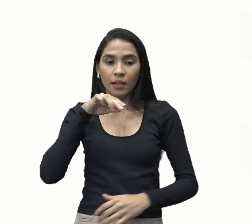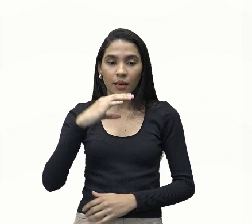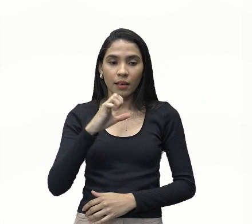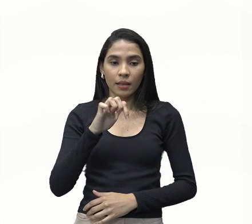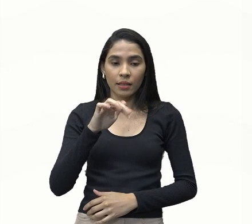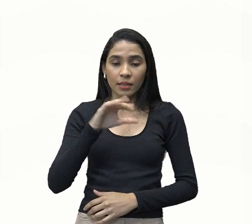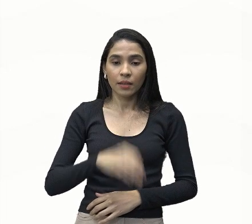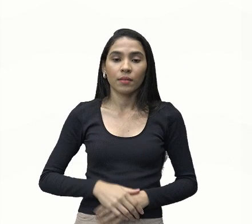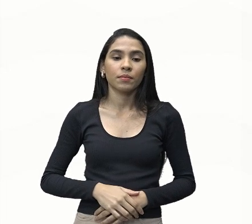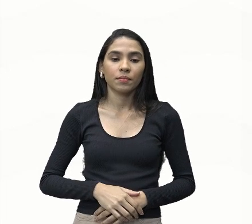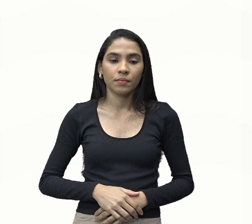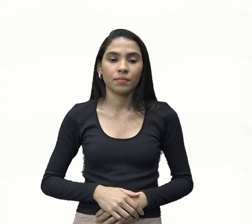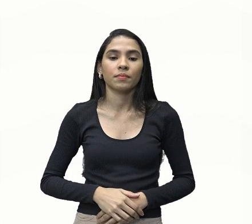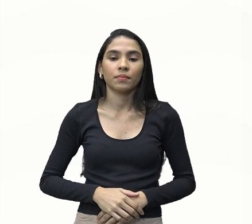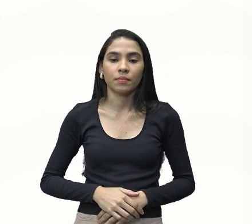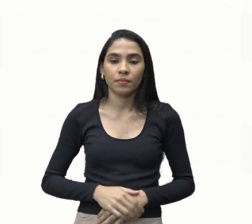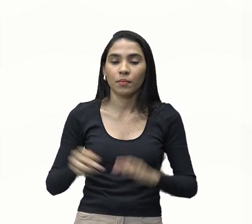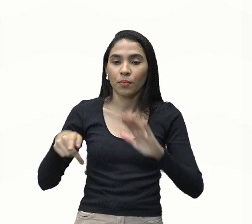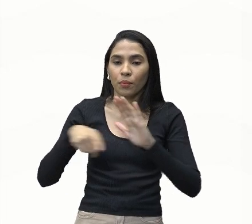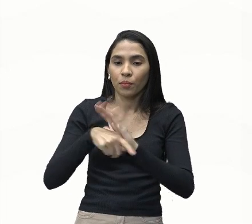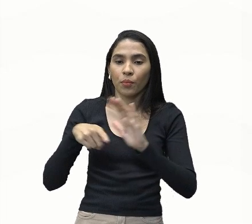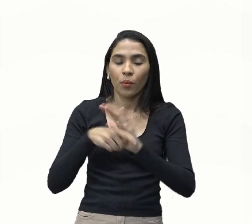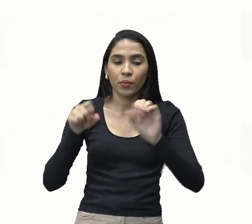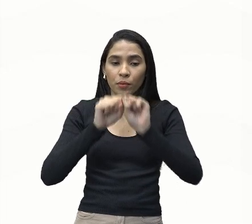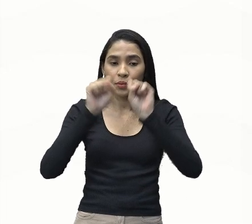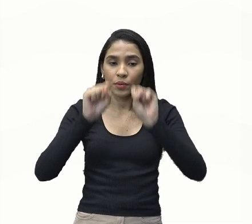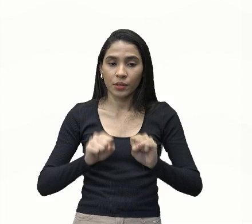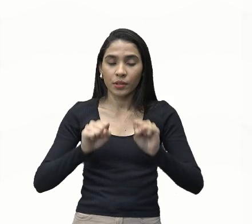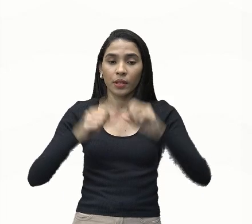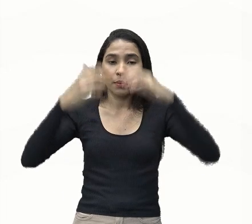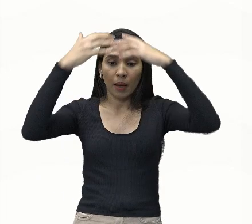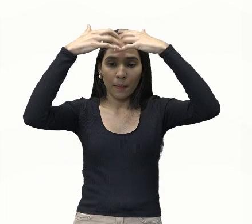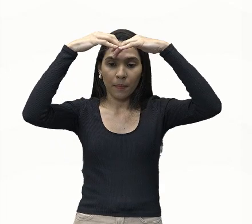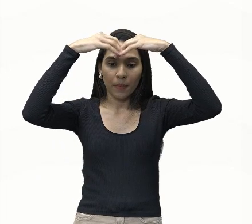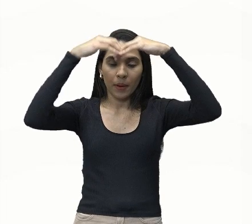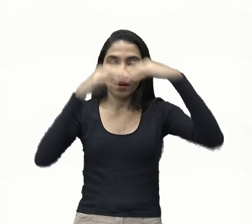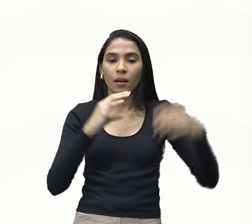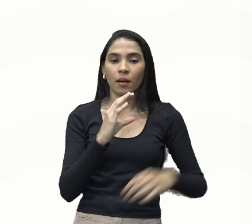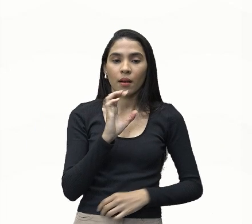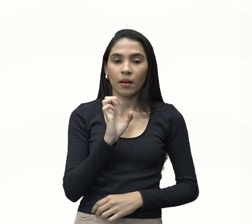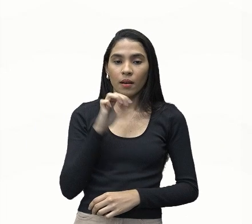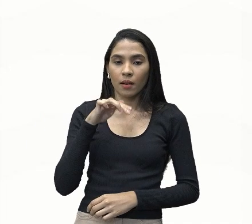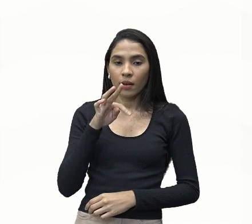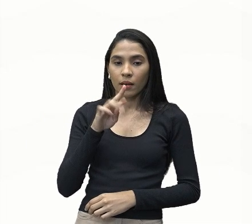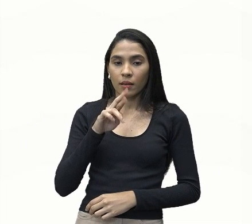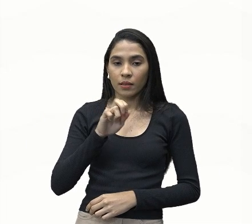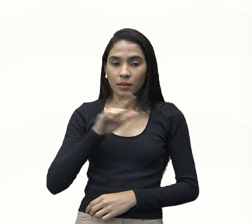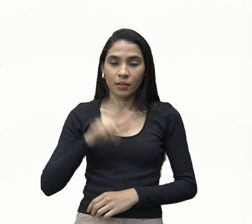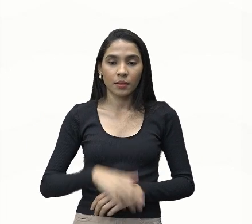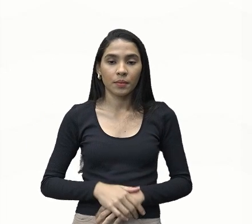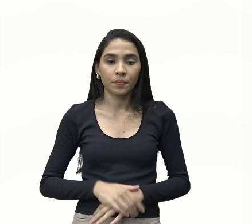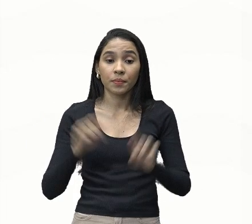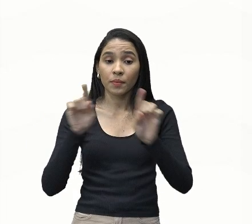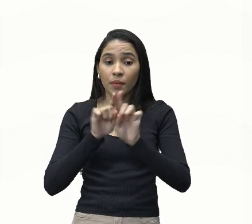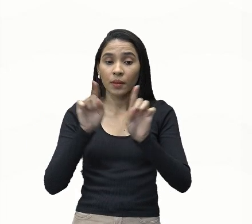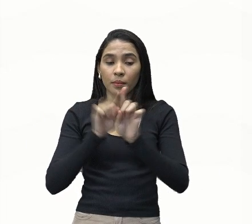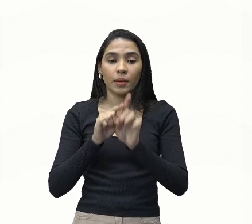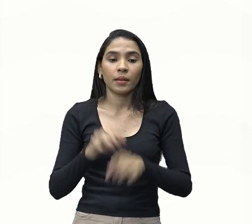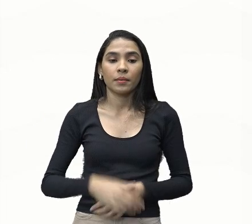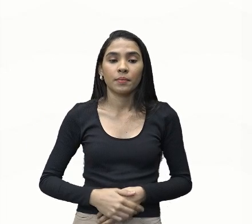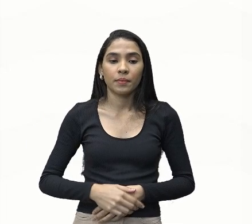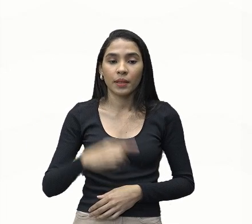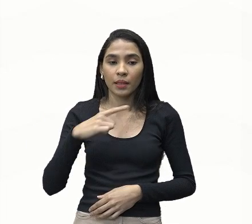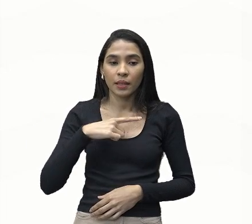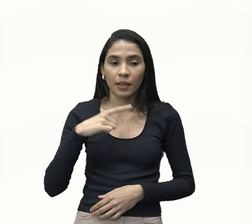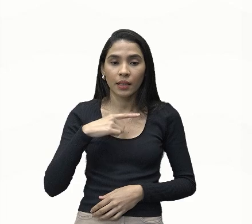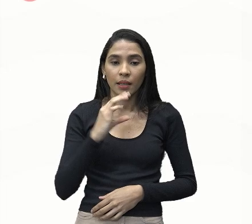o cerebelo, que faz parte do sistema nervoso central, tá? E o canal vertebral, ele vai